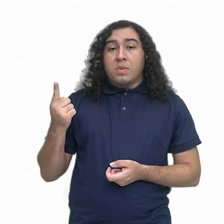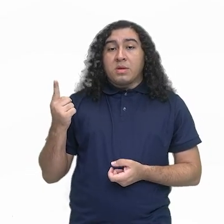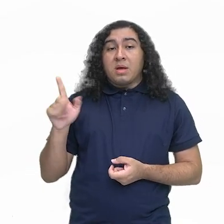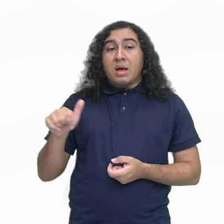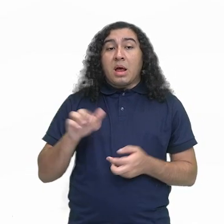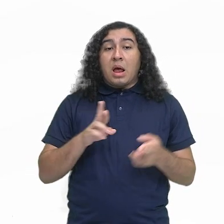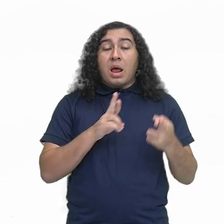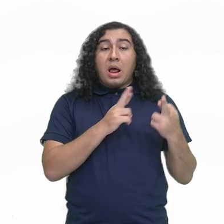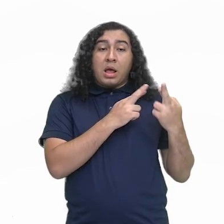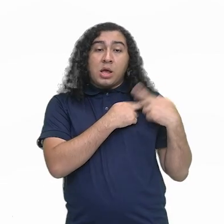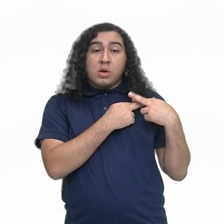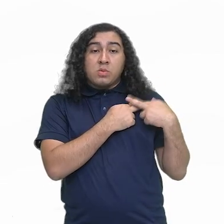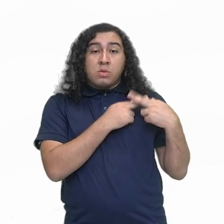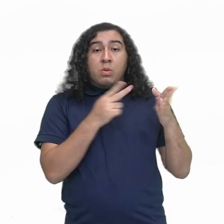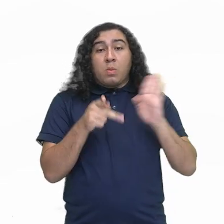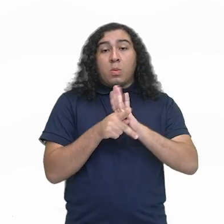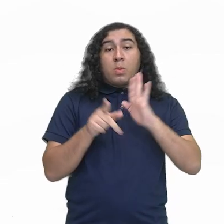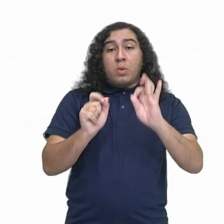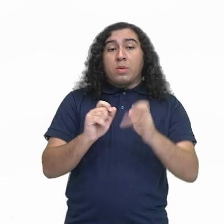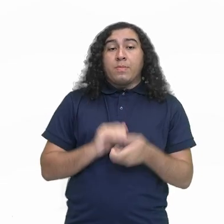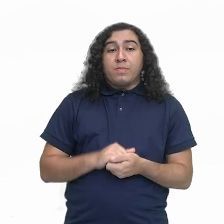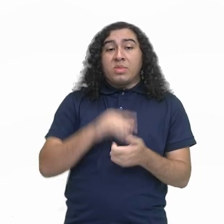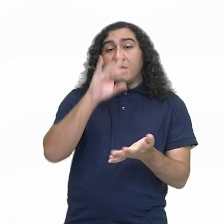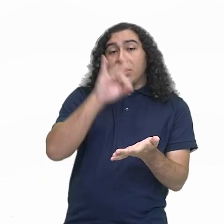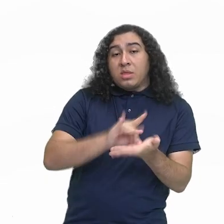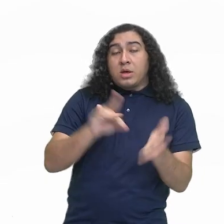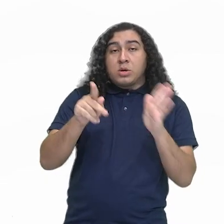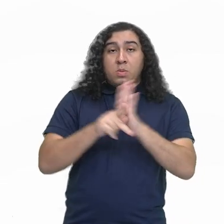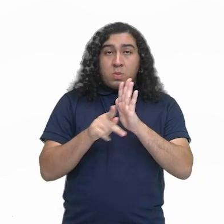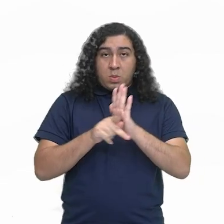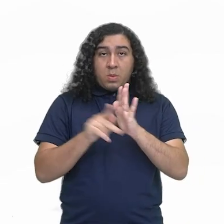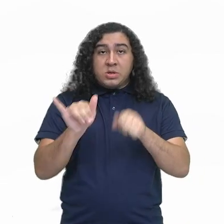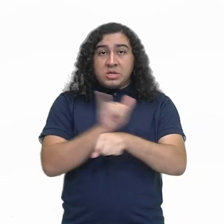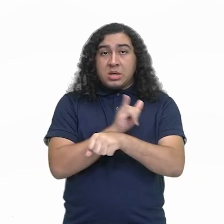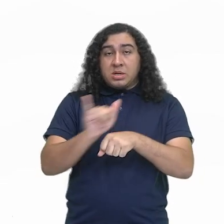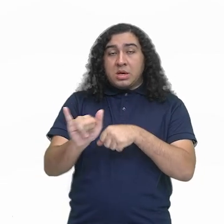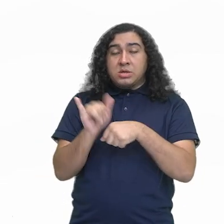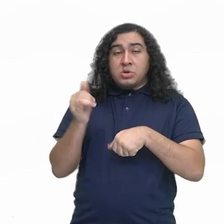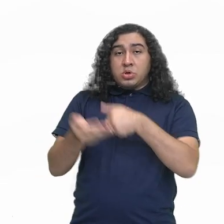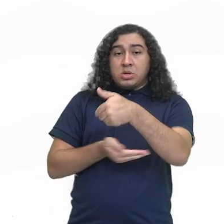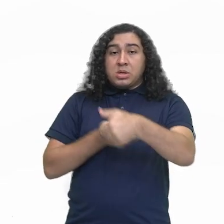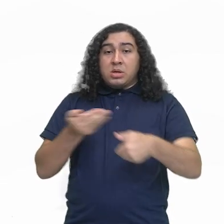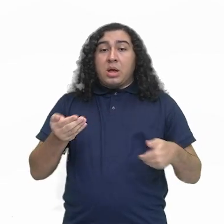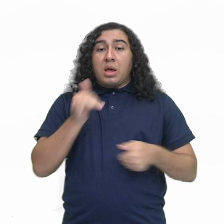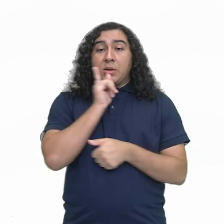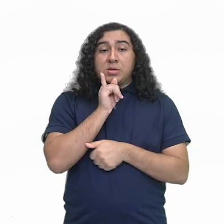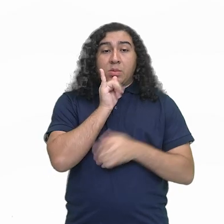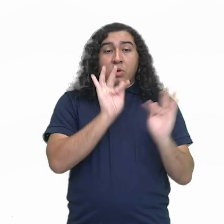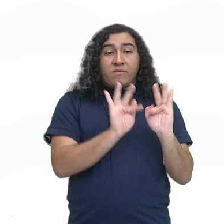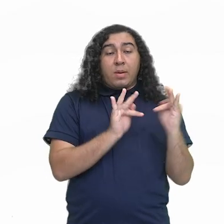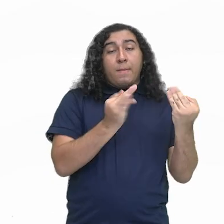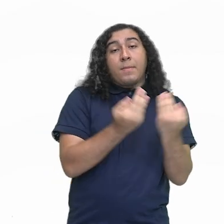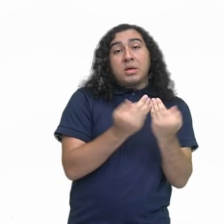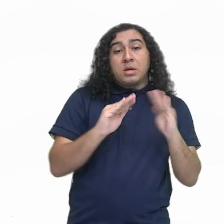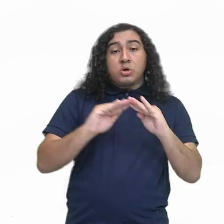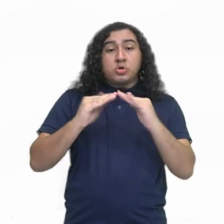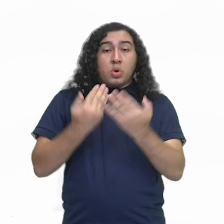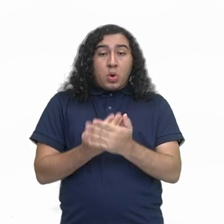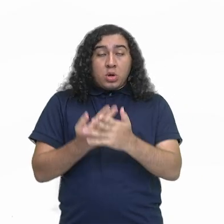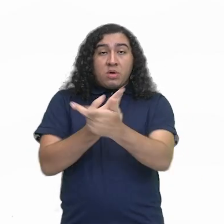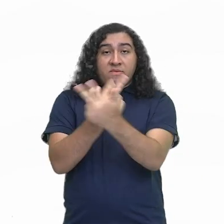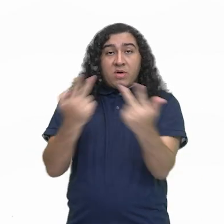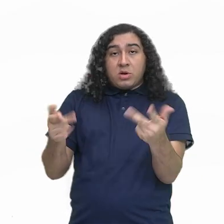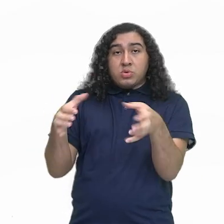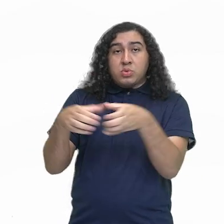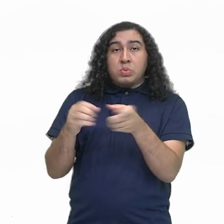pela efetivação dos mecanismos de socialização, como, por exemplo, a família, escola e